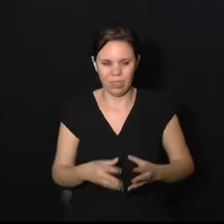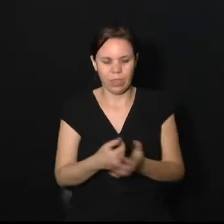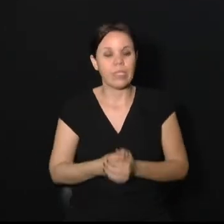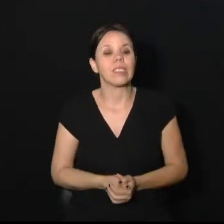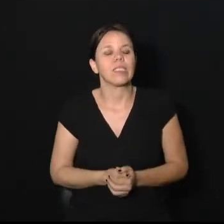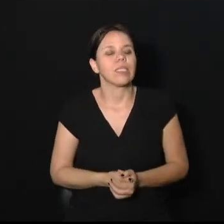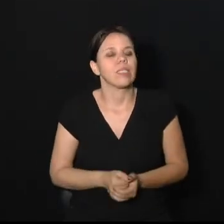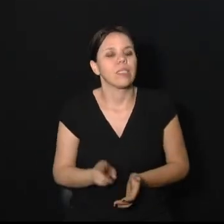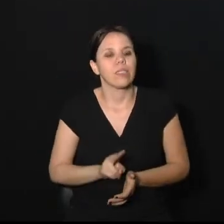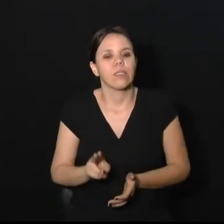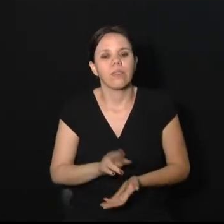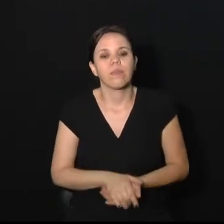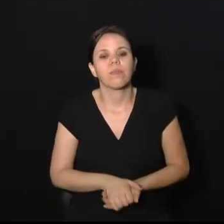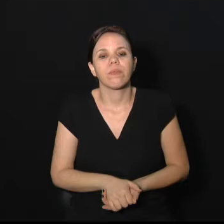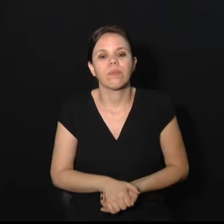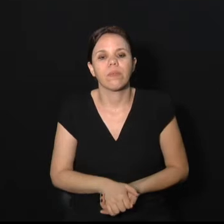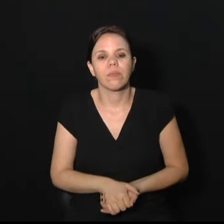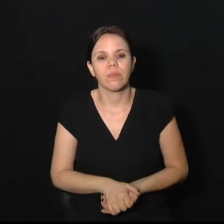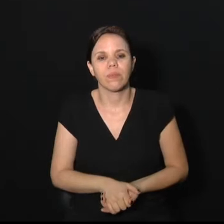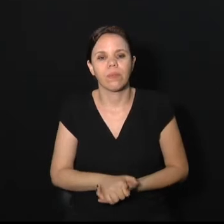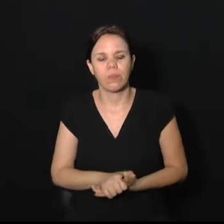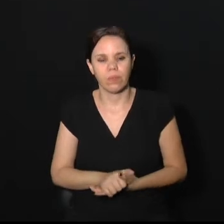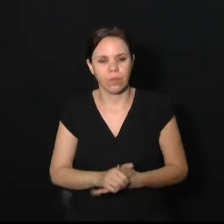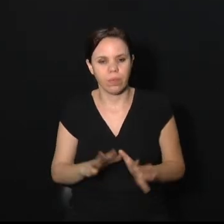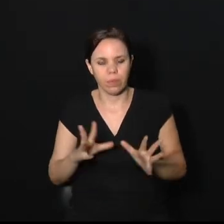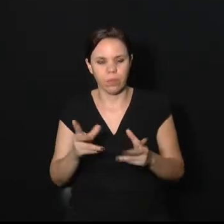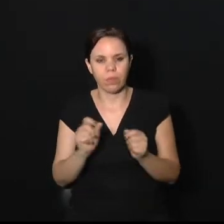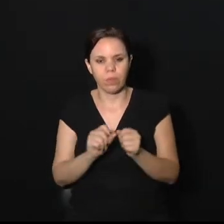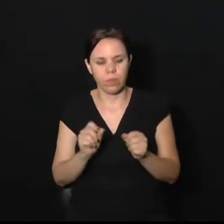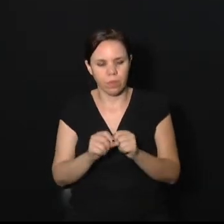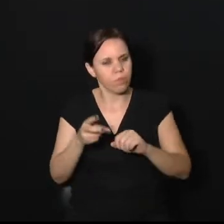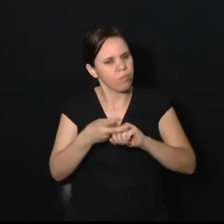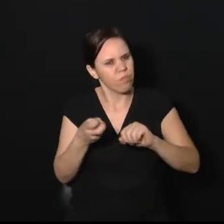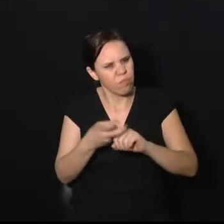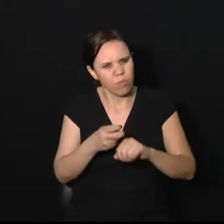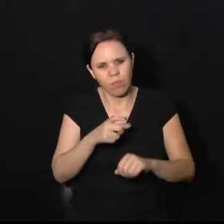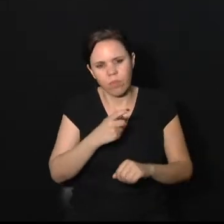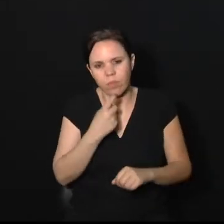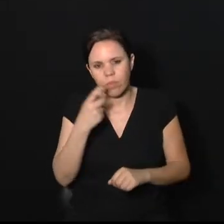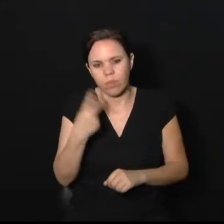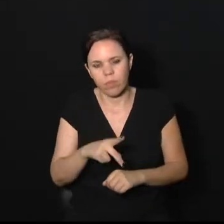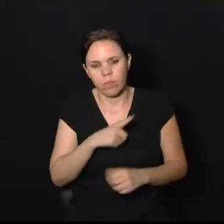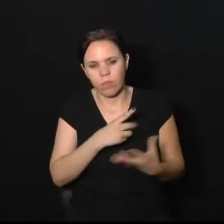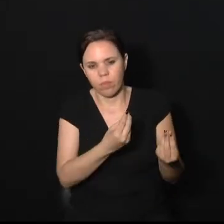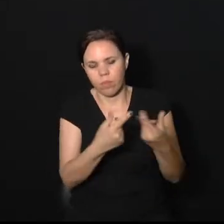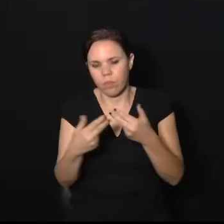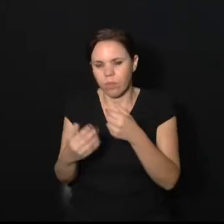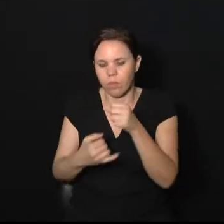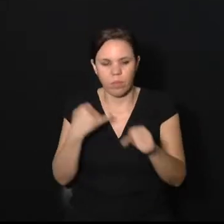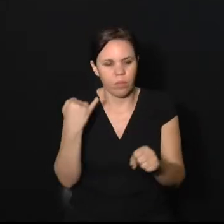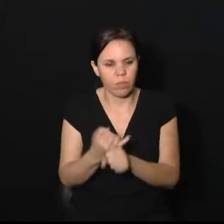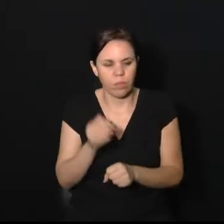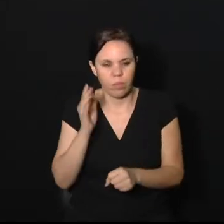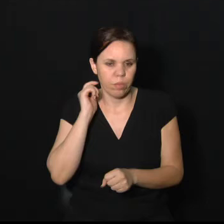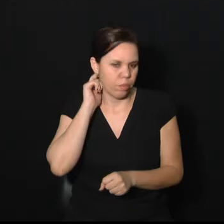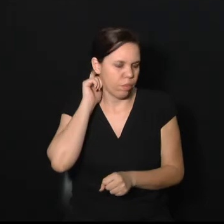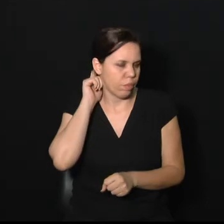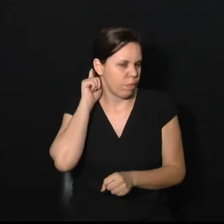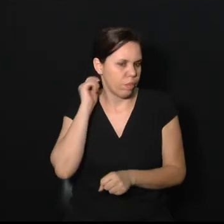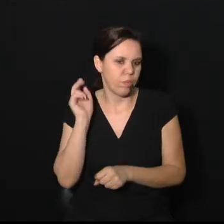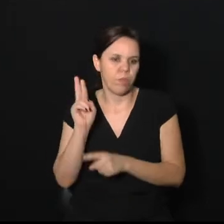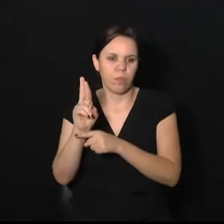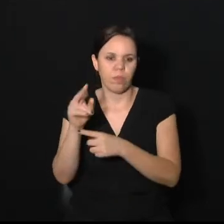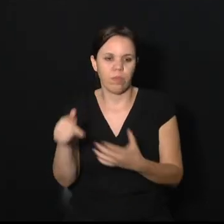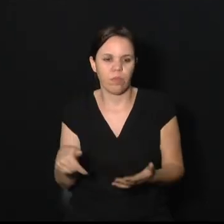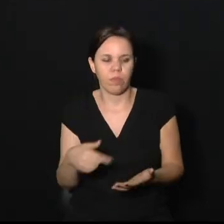de consumo de energia. Tudo se pode fazer pelo aplicativo. Campinas tem bastante coisa também online já, né, já é referência. A